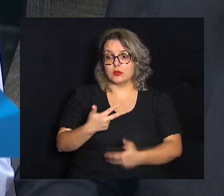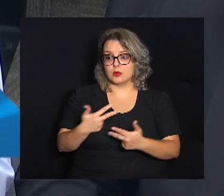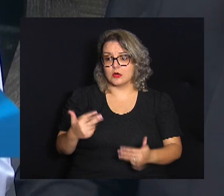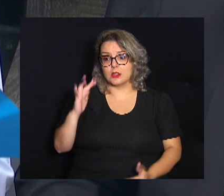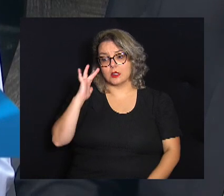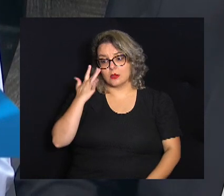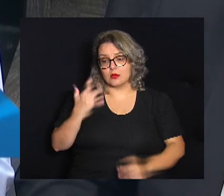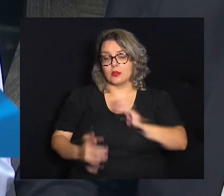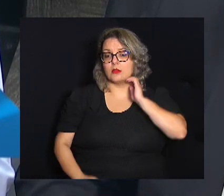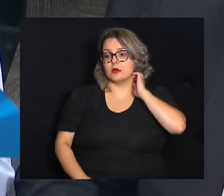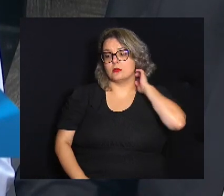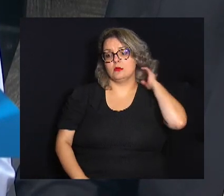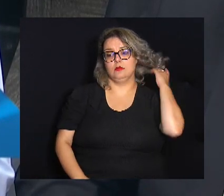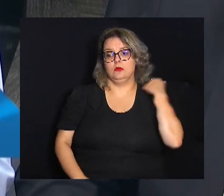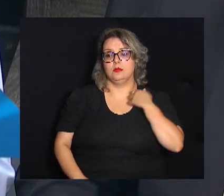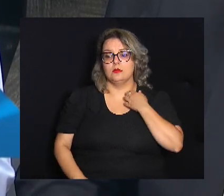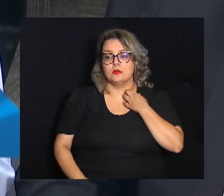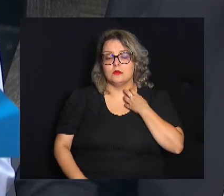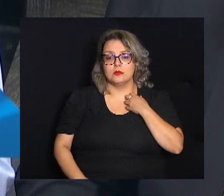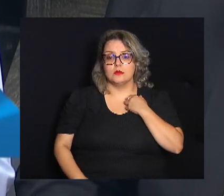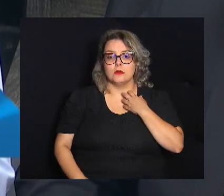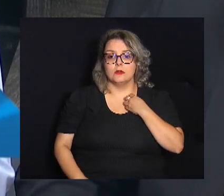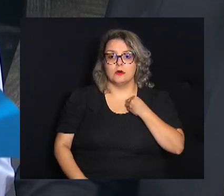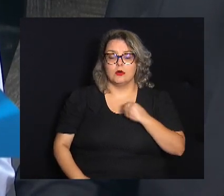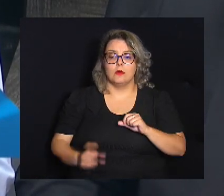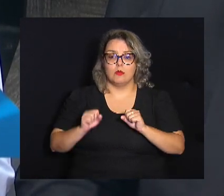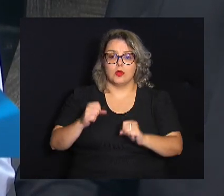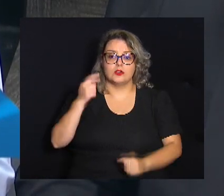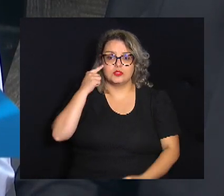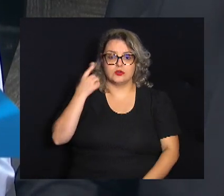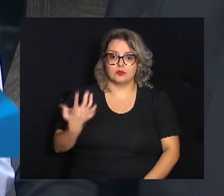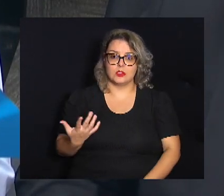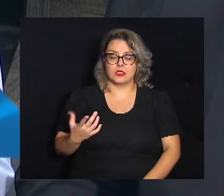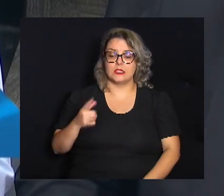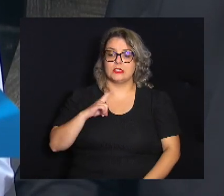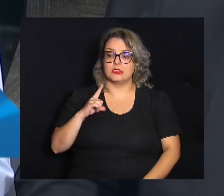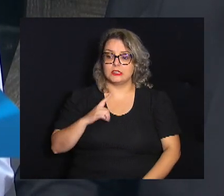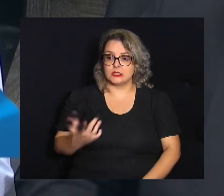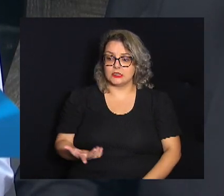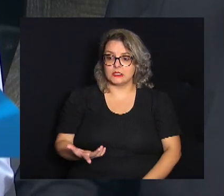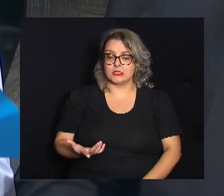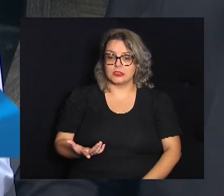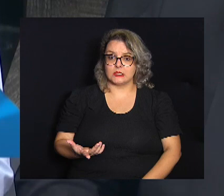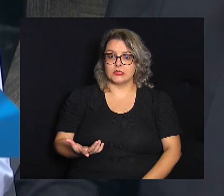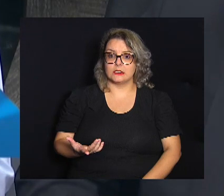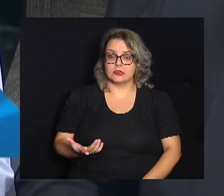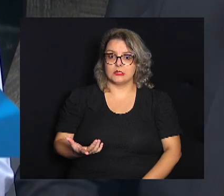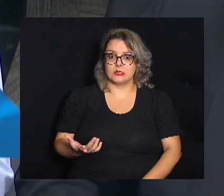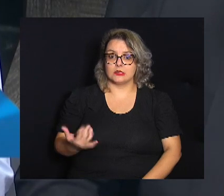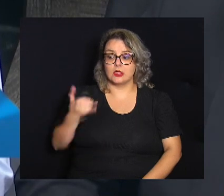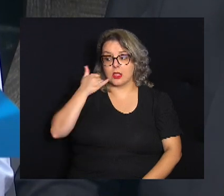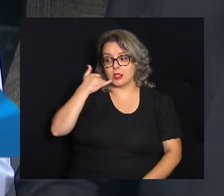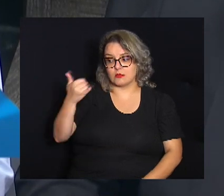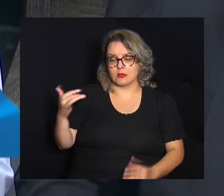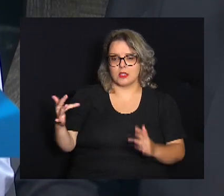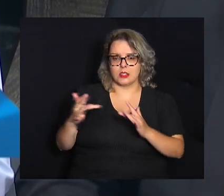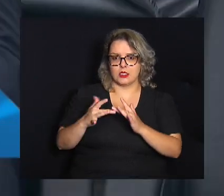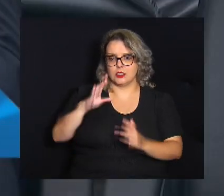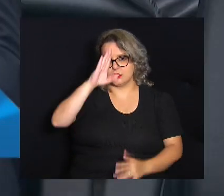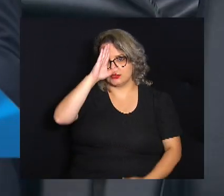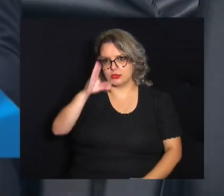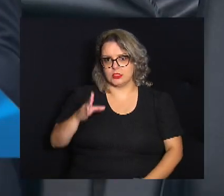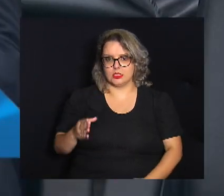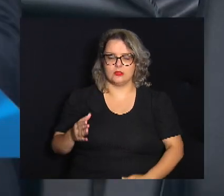vocês podem pensar em ter um canal de ligação mais direta com a Câmara